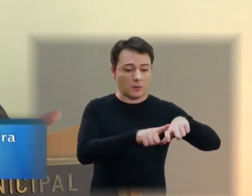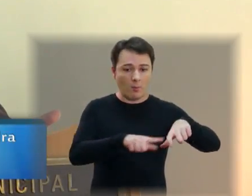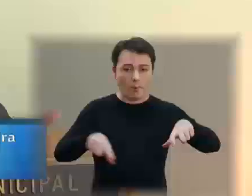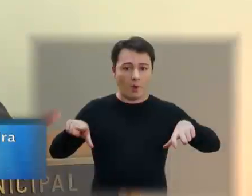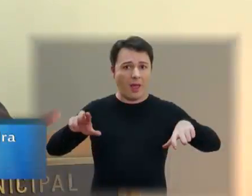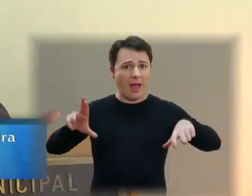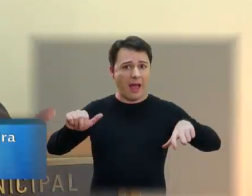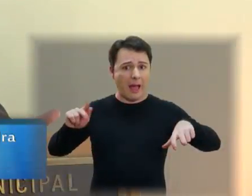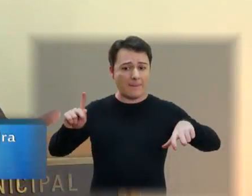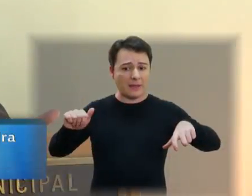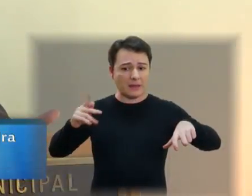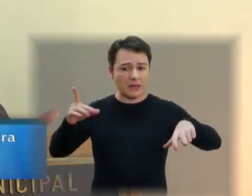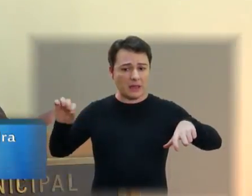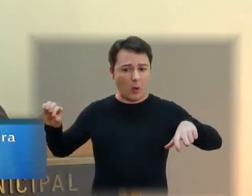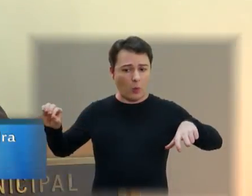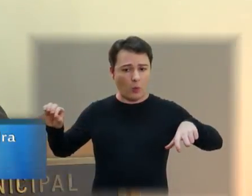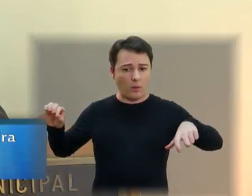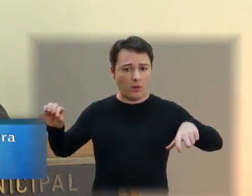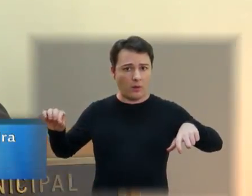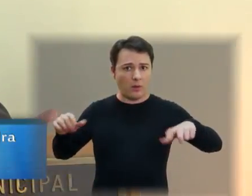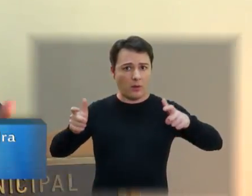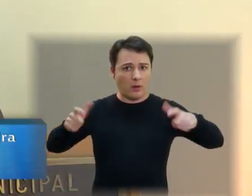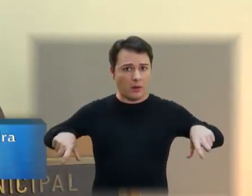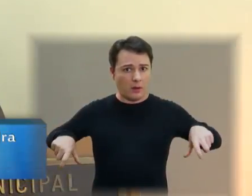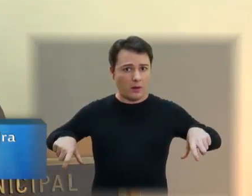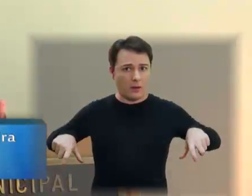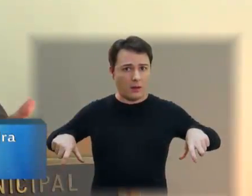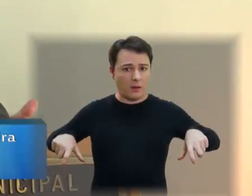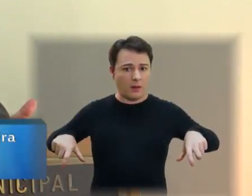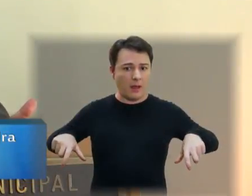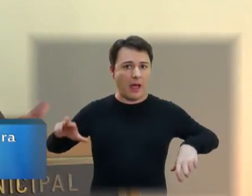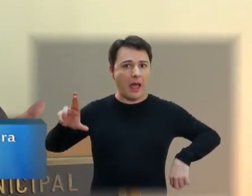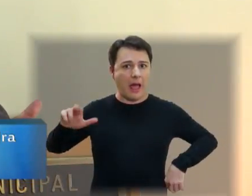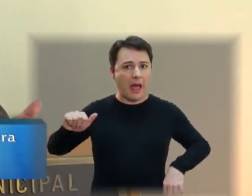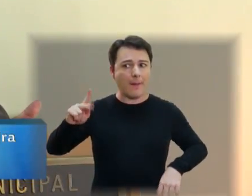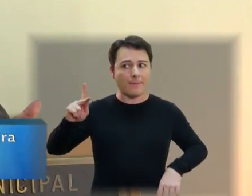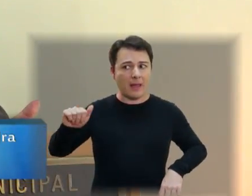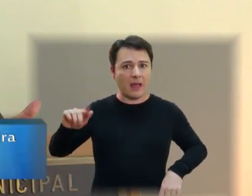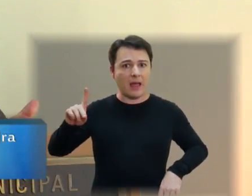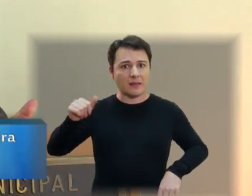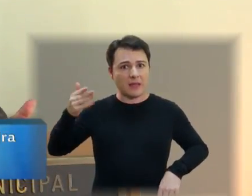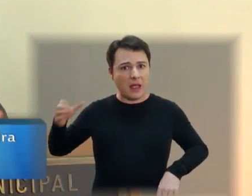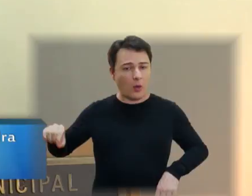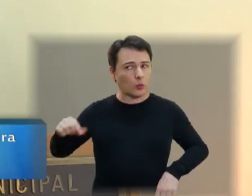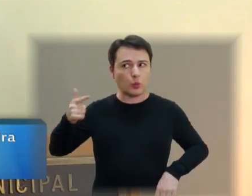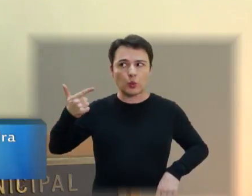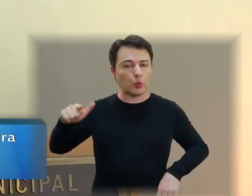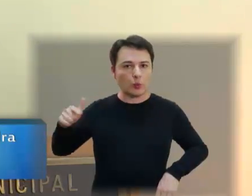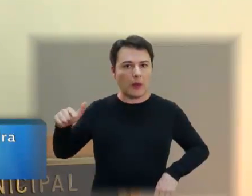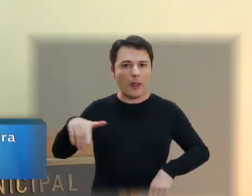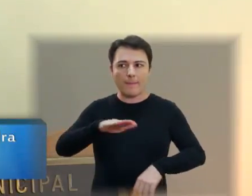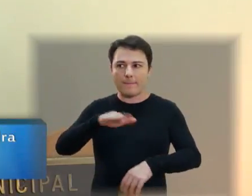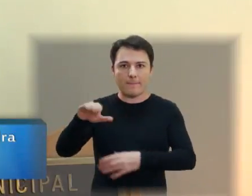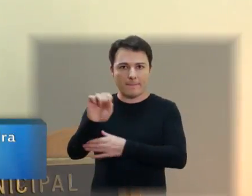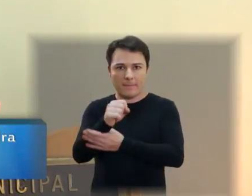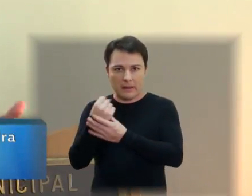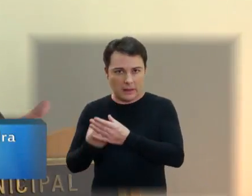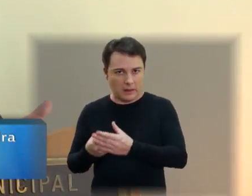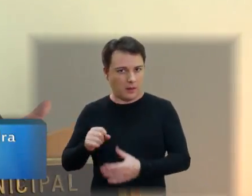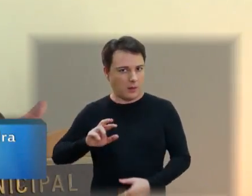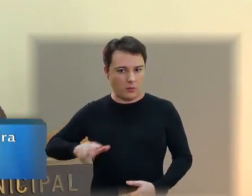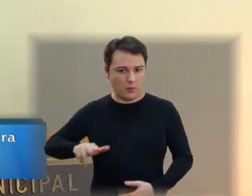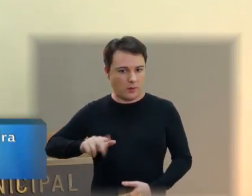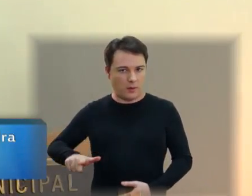Rapadão, é futebol. Não tem rapadão basquete. Campo sem grama. Campo